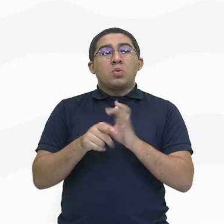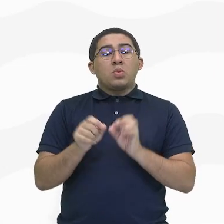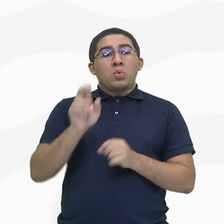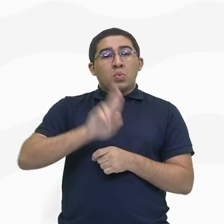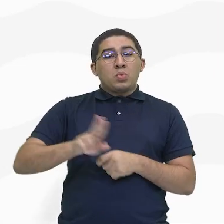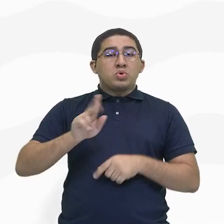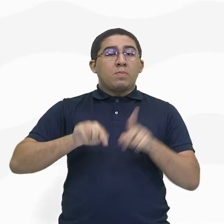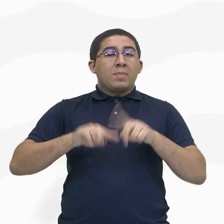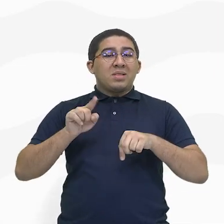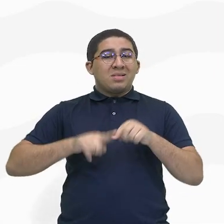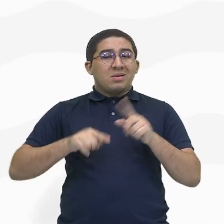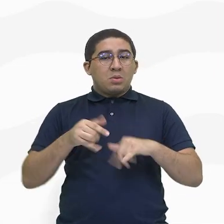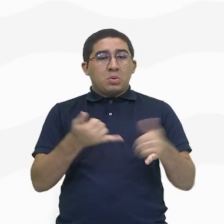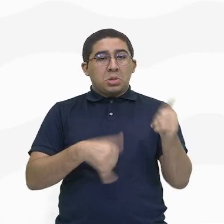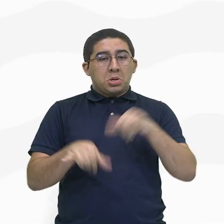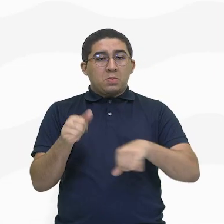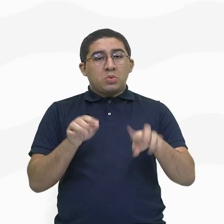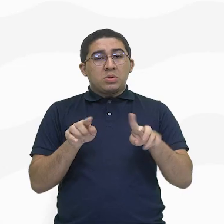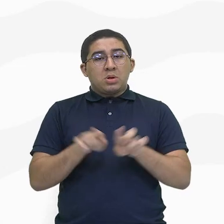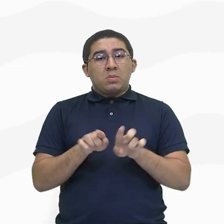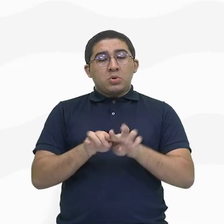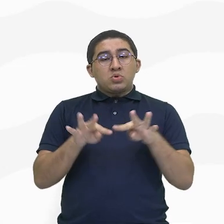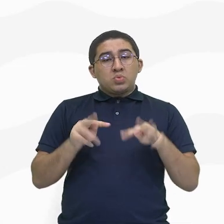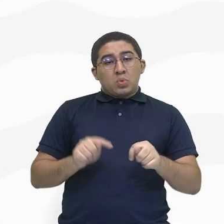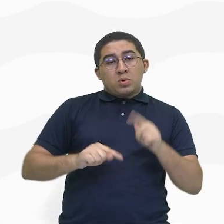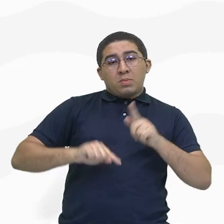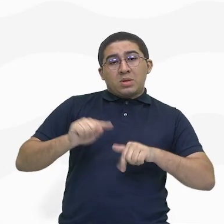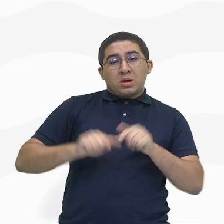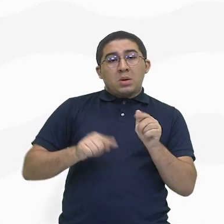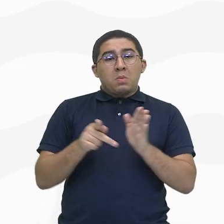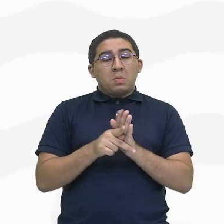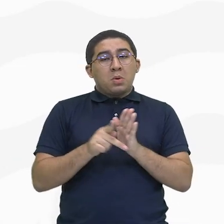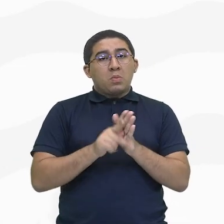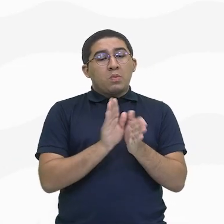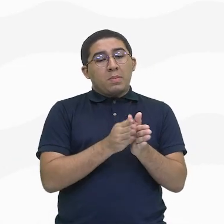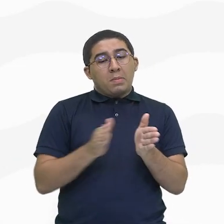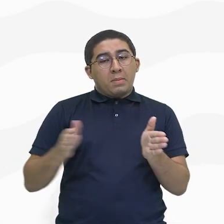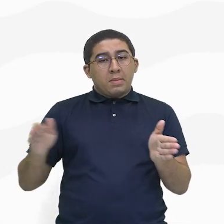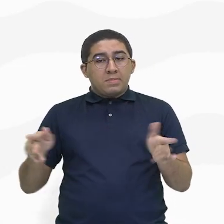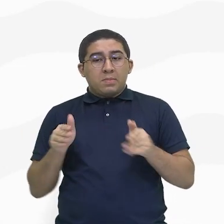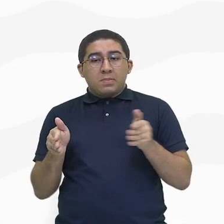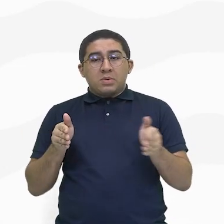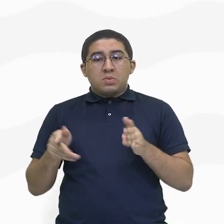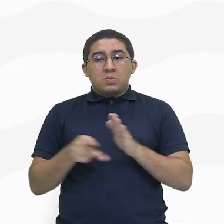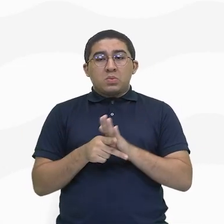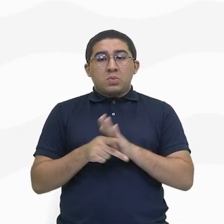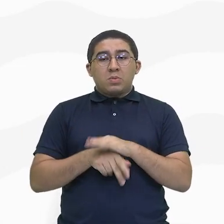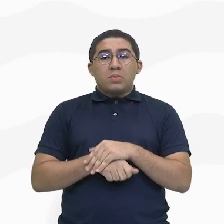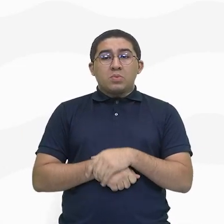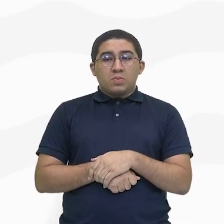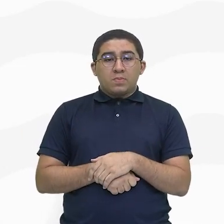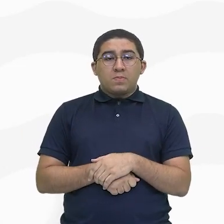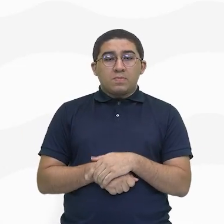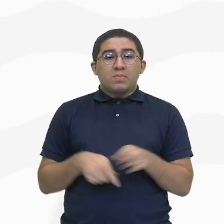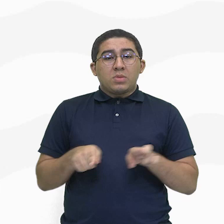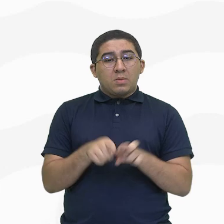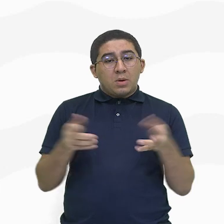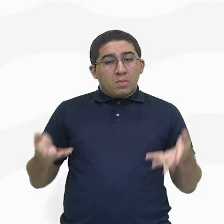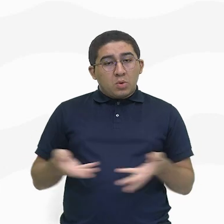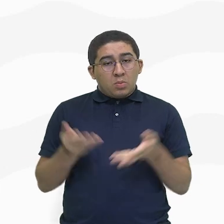de todos os resíduos ao longo de todo o seu ciclo de vida. Também promover